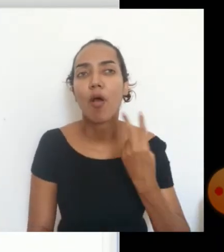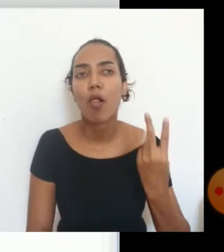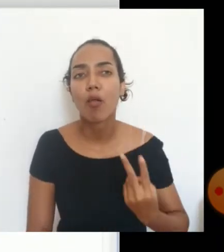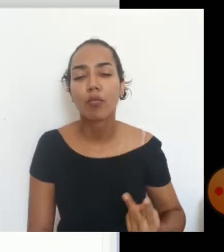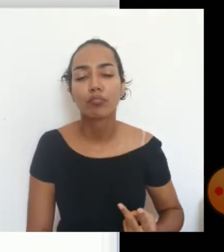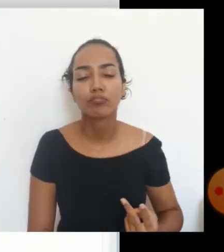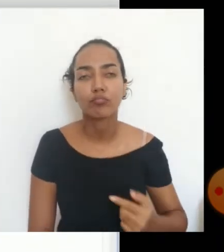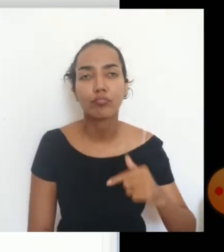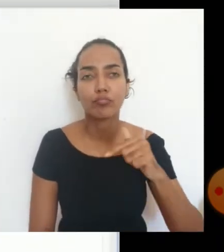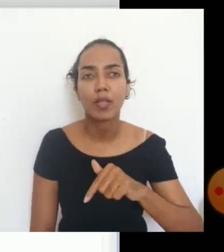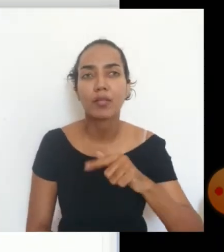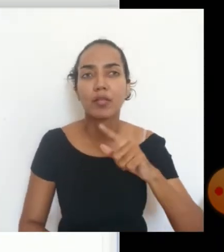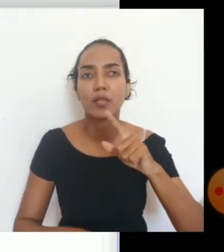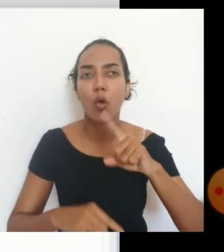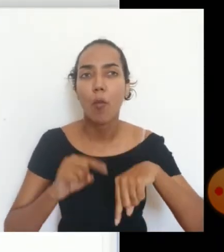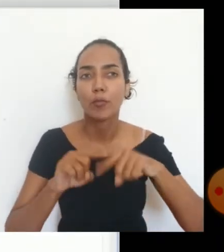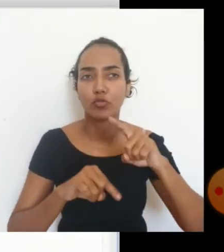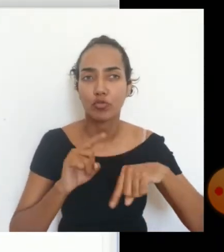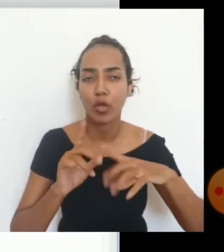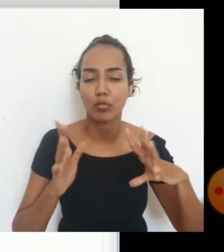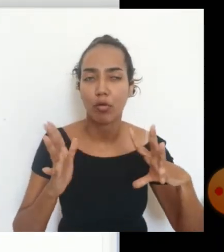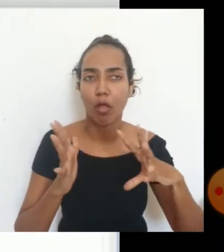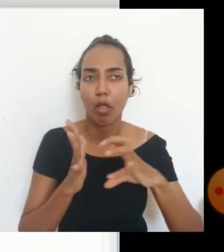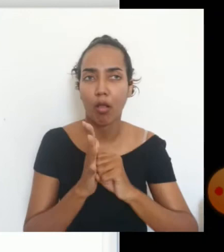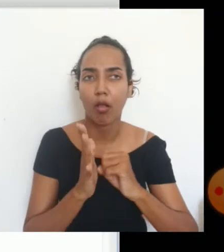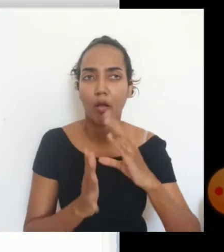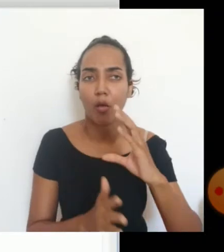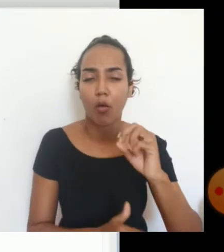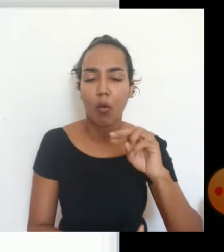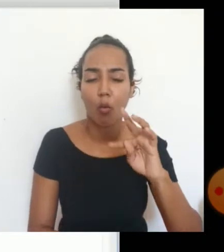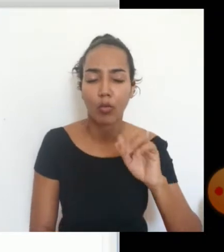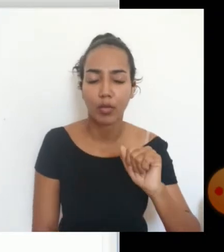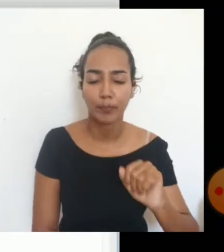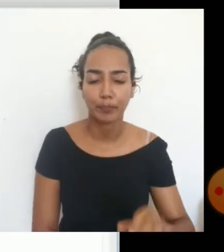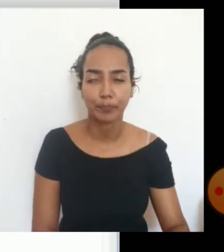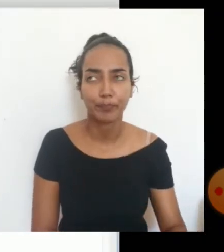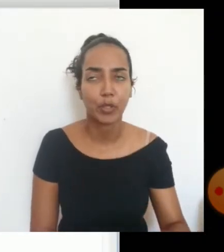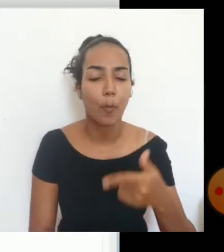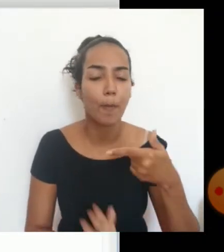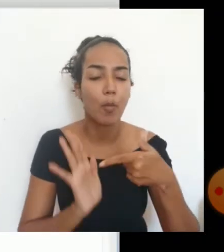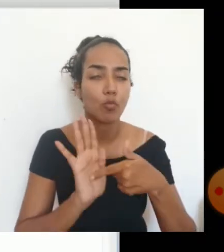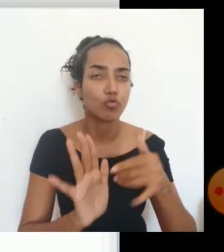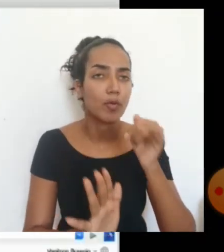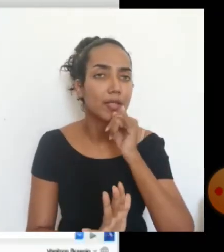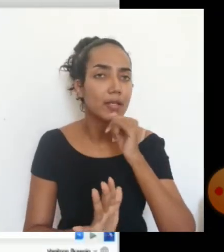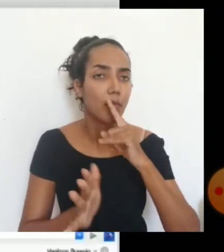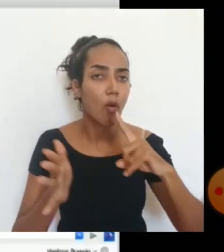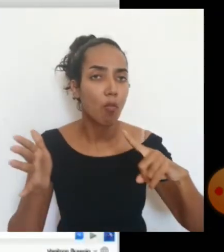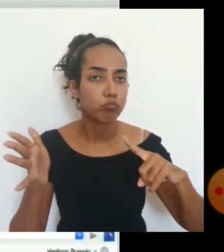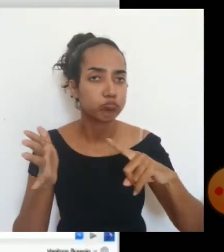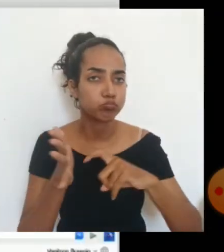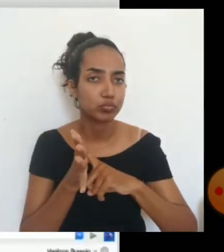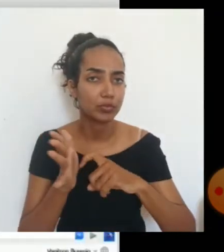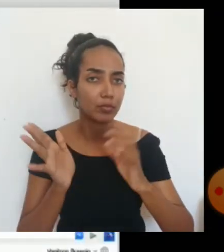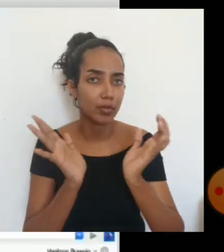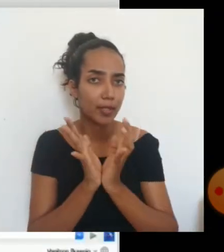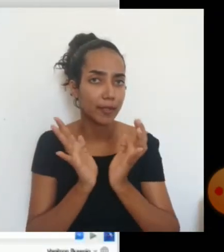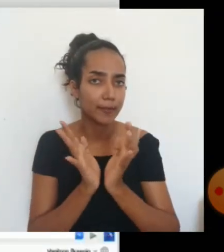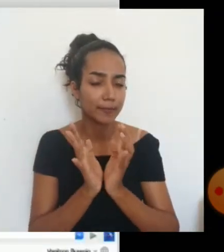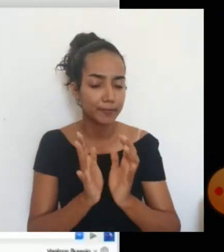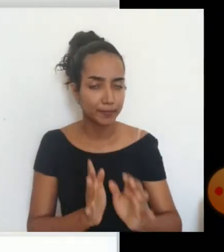gente exemplificar, deixa eu executar aqui essa classe e a gente visualizar aqui no console.